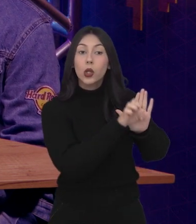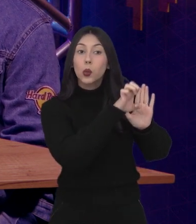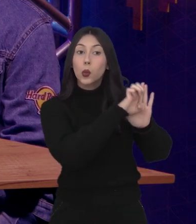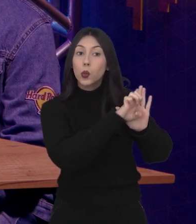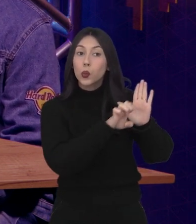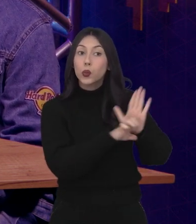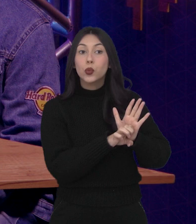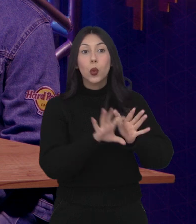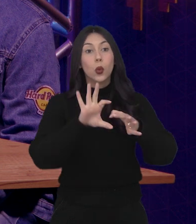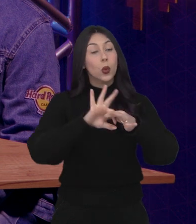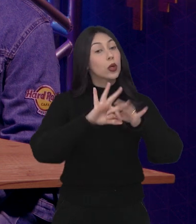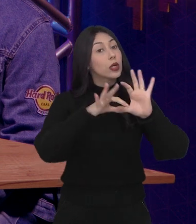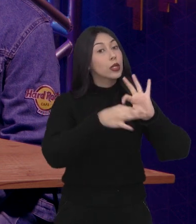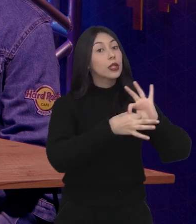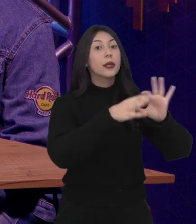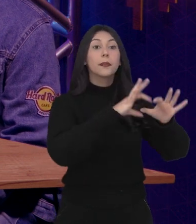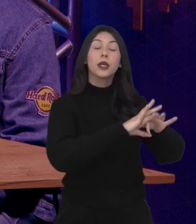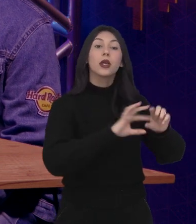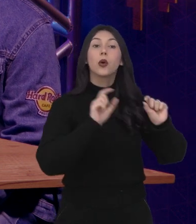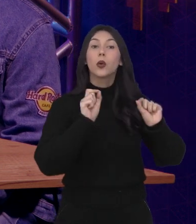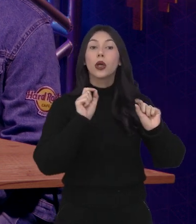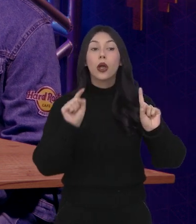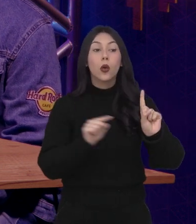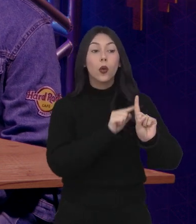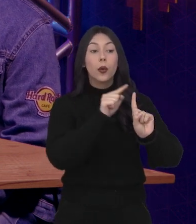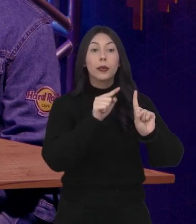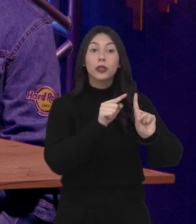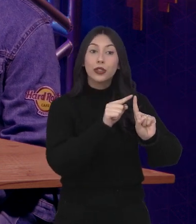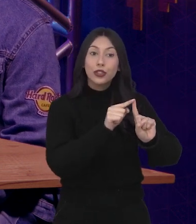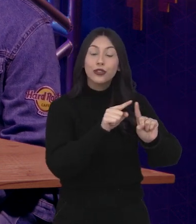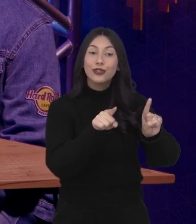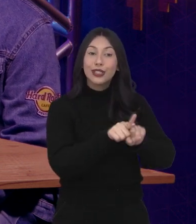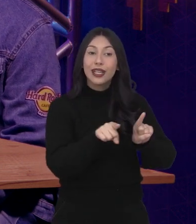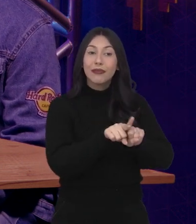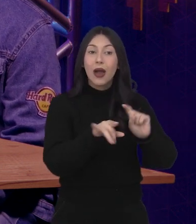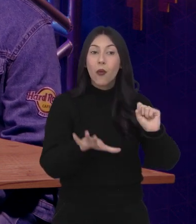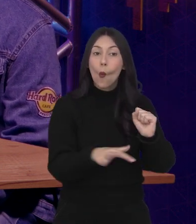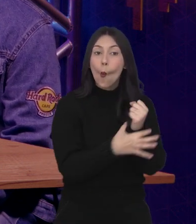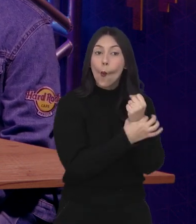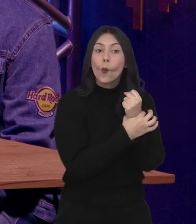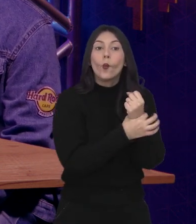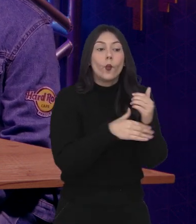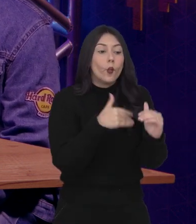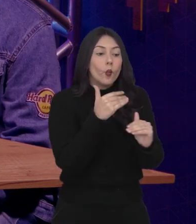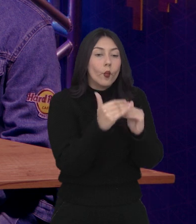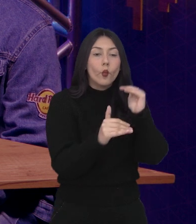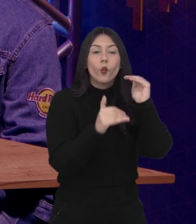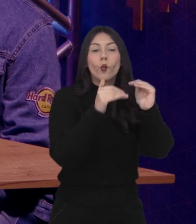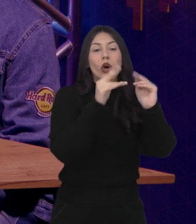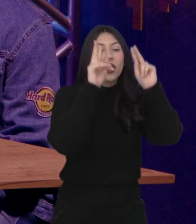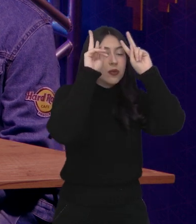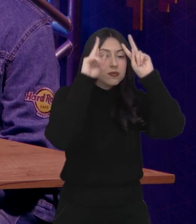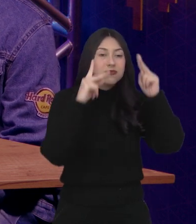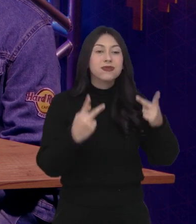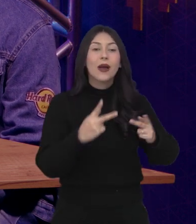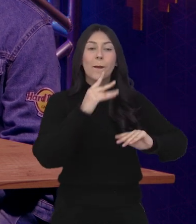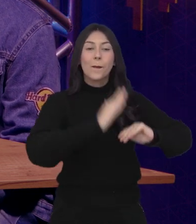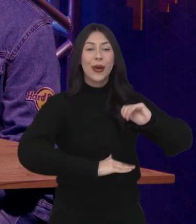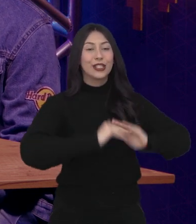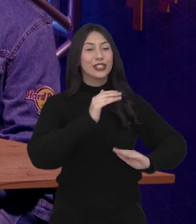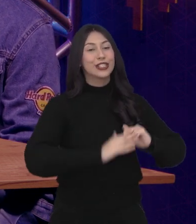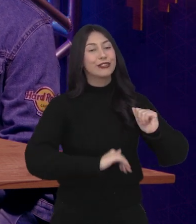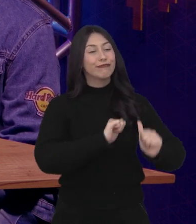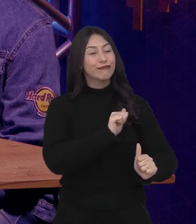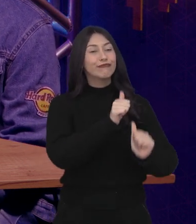Estatuto Olímpico, né, que a intenção das Olimpíadas é garantir o desenvolvimento harmonioso da humanidade por meio da